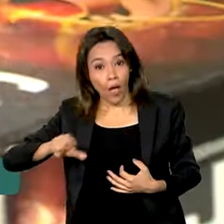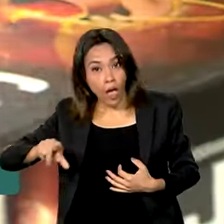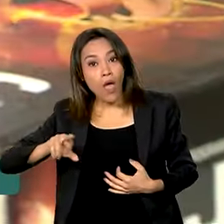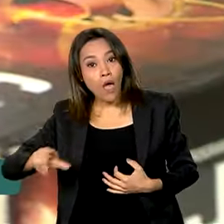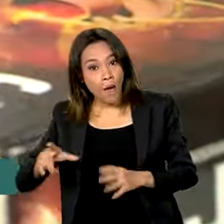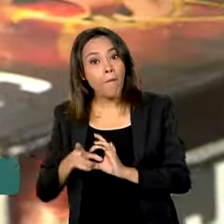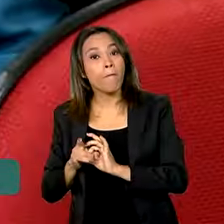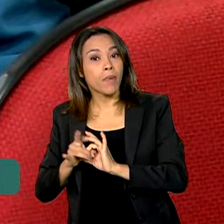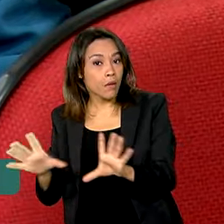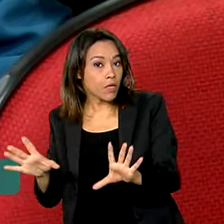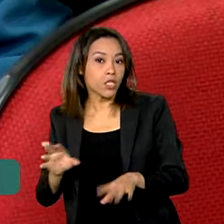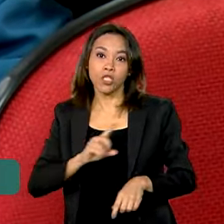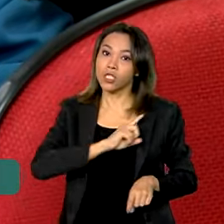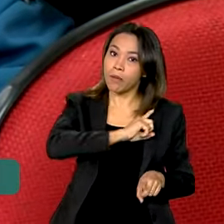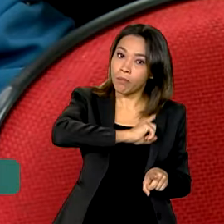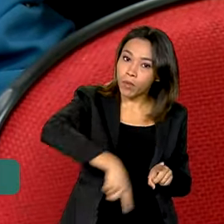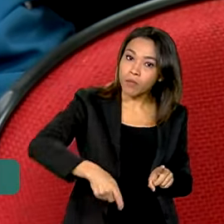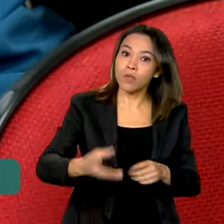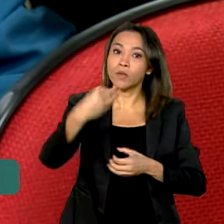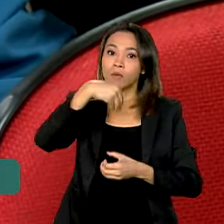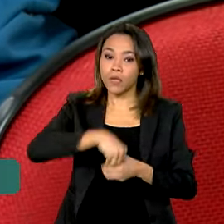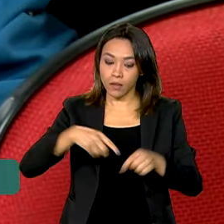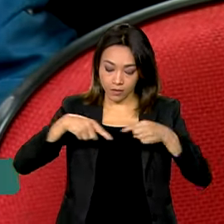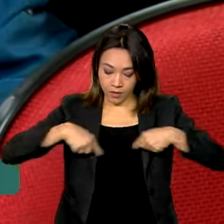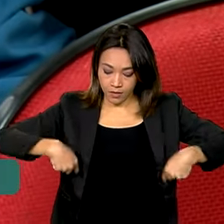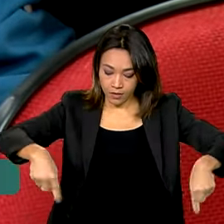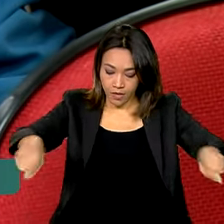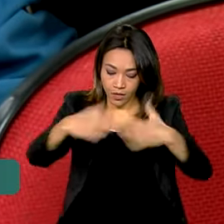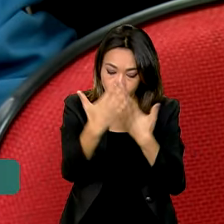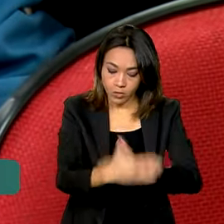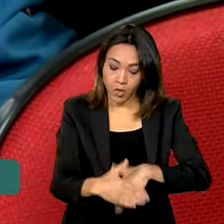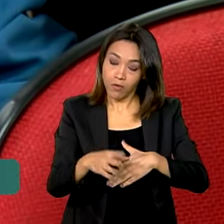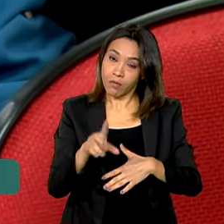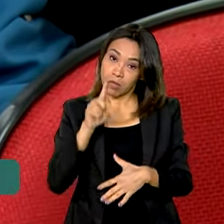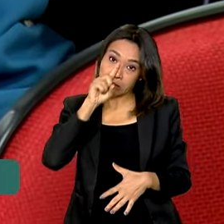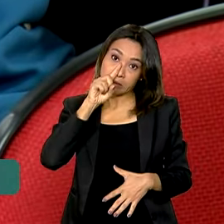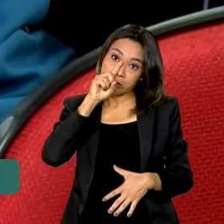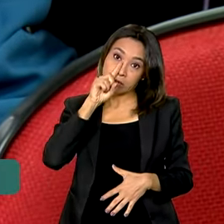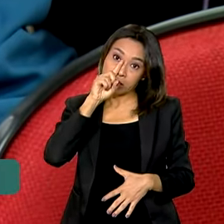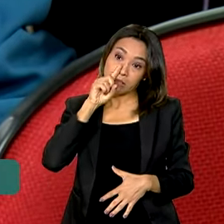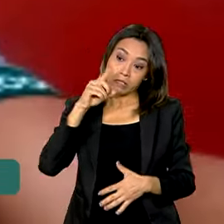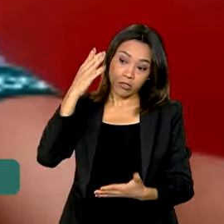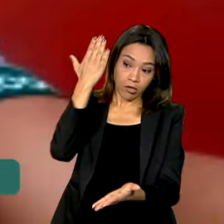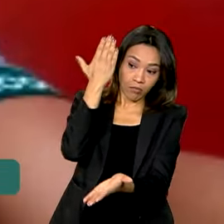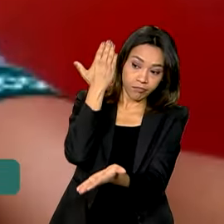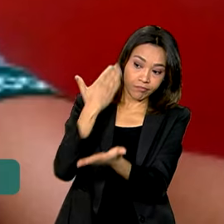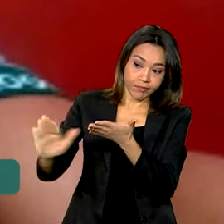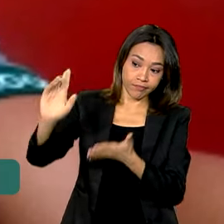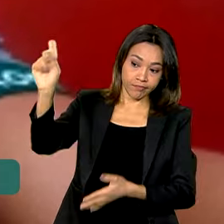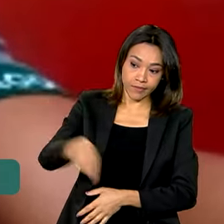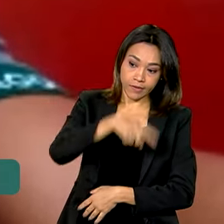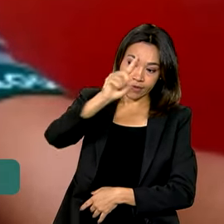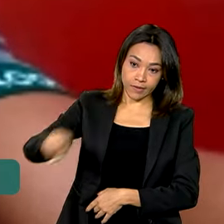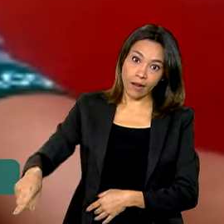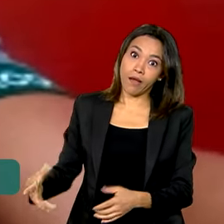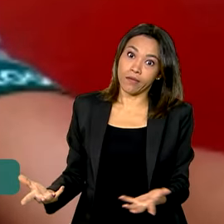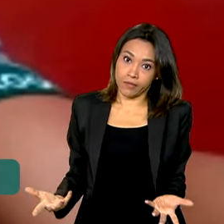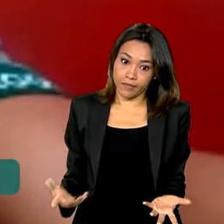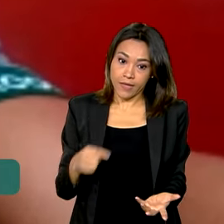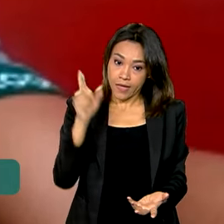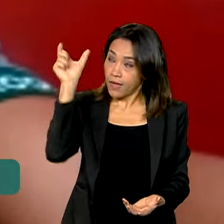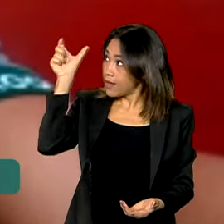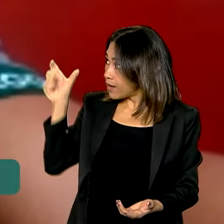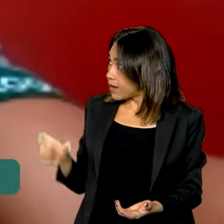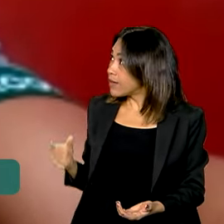permitido dentro das salas de provas para não correrem o risco de serem eliminados Márcio diz que está